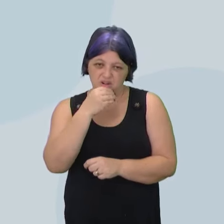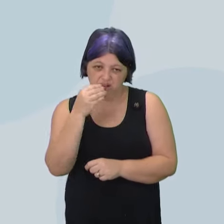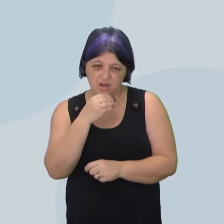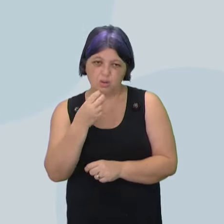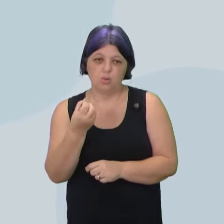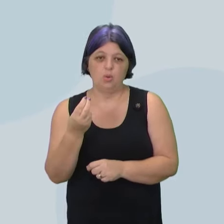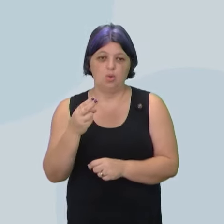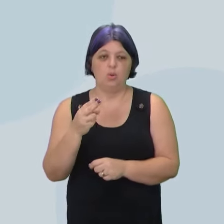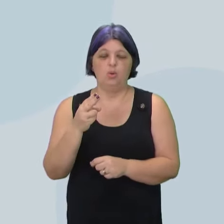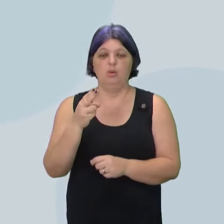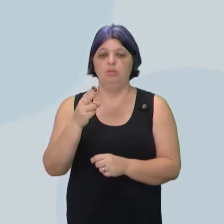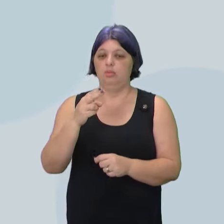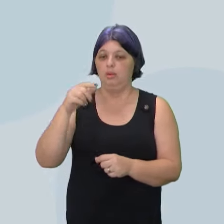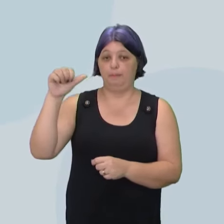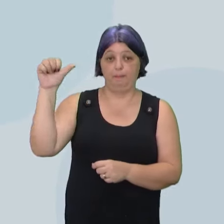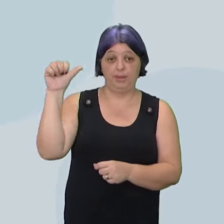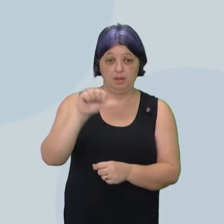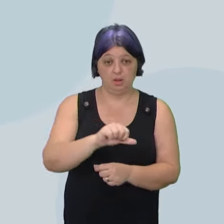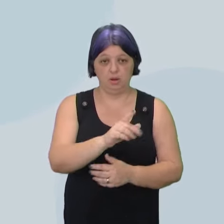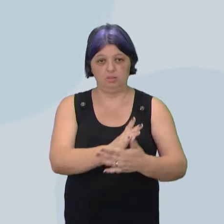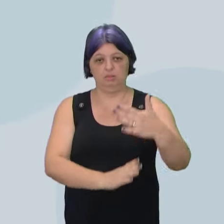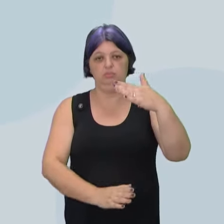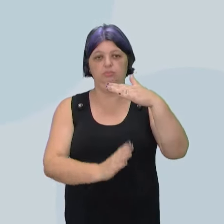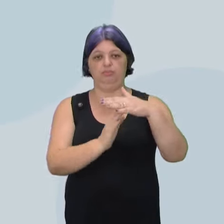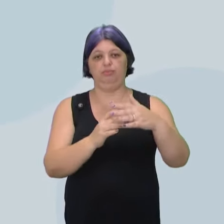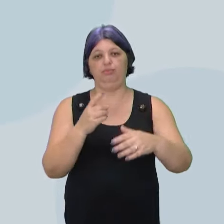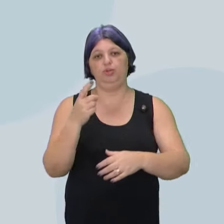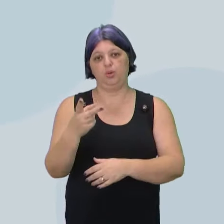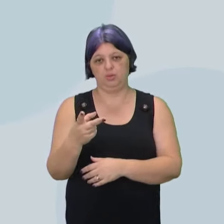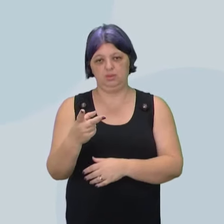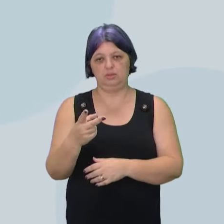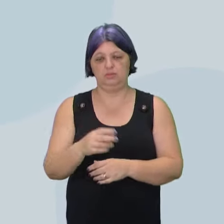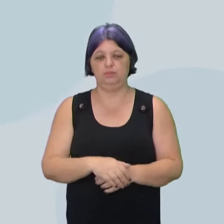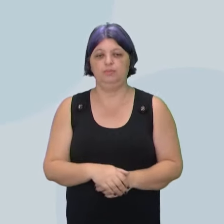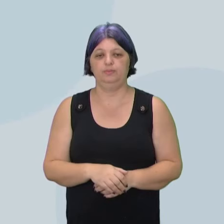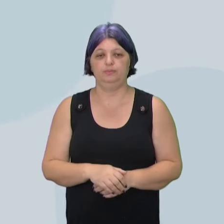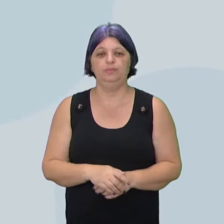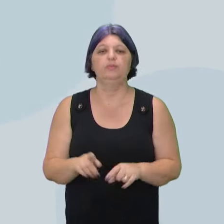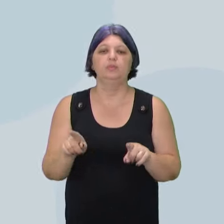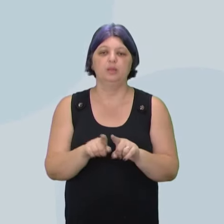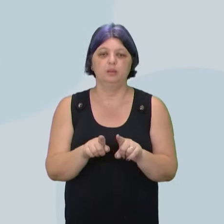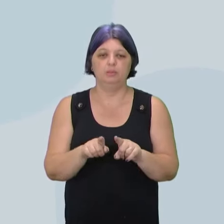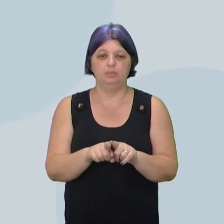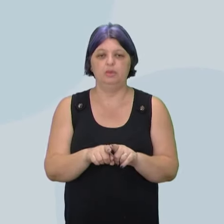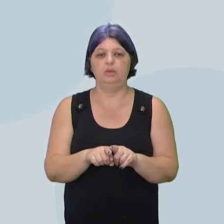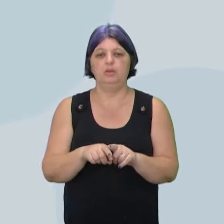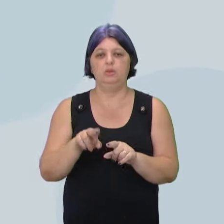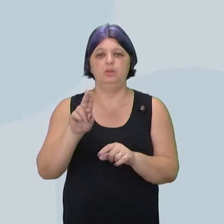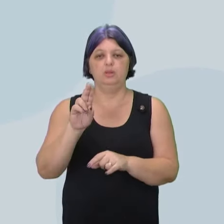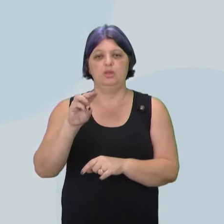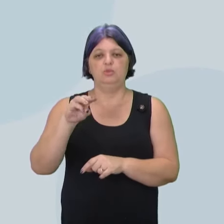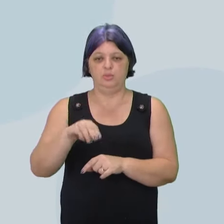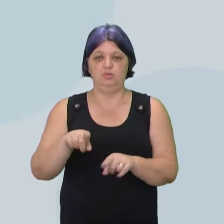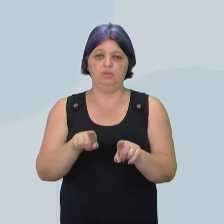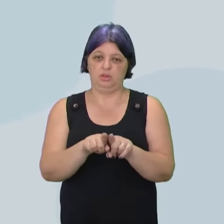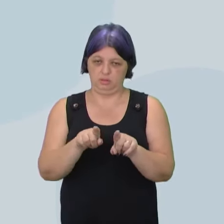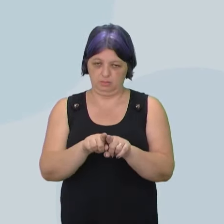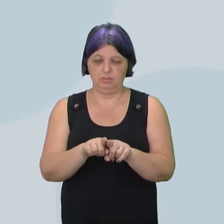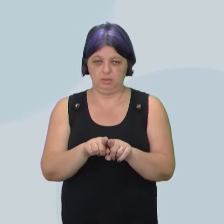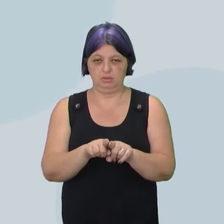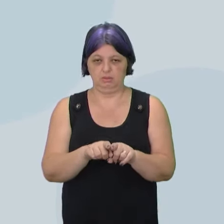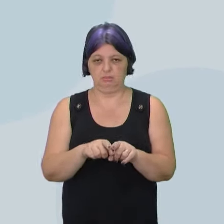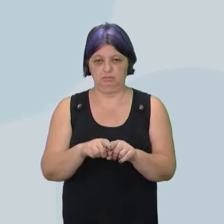destruição ou acaba com tudo, o número máximo aí é 12. Pesquisa também a unidade de medida, né? Da intensidade e também